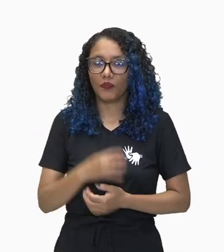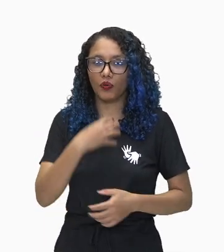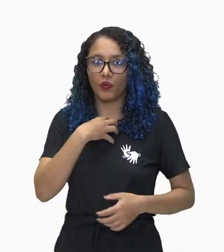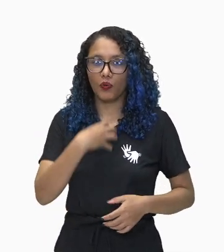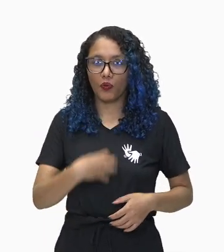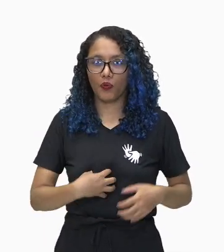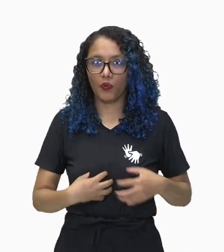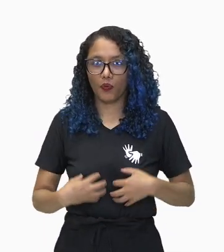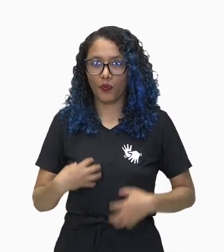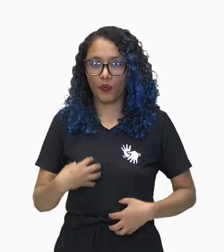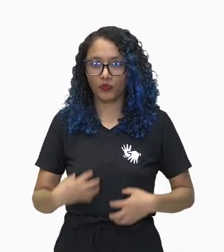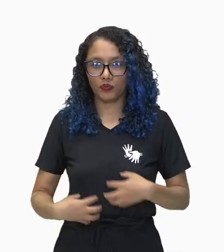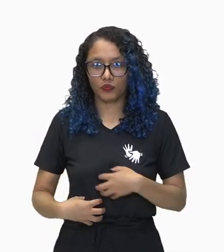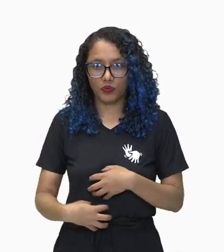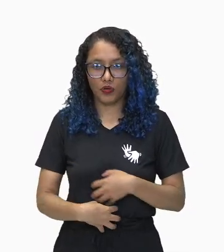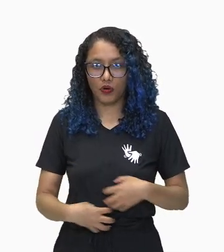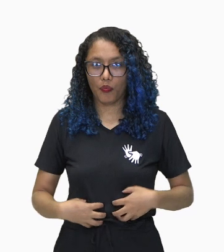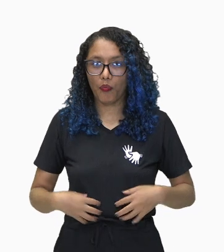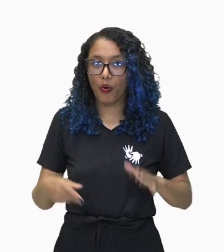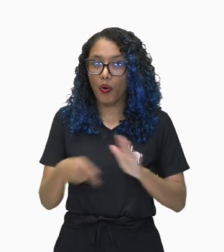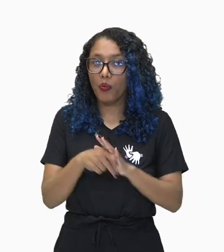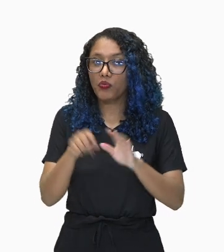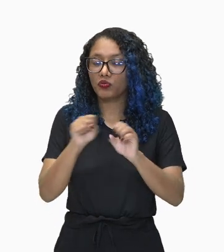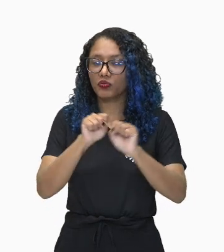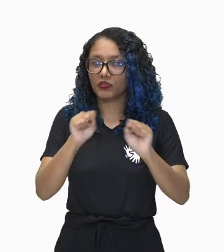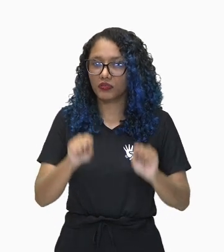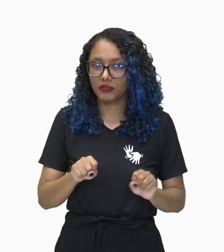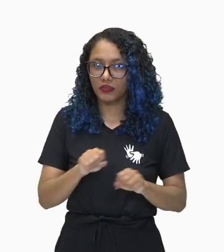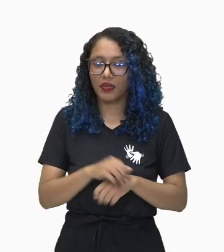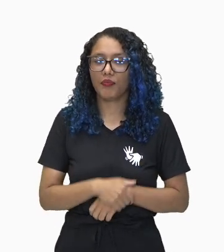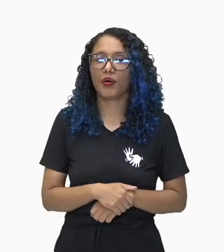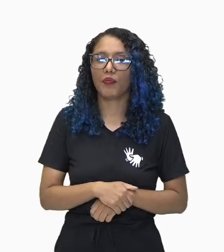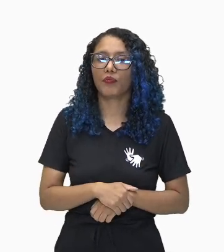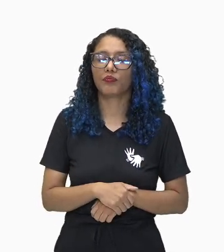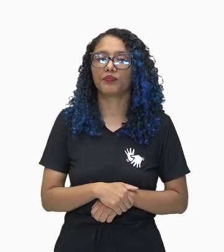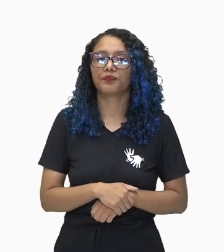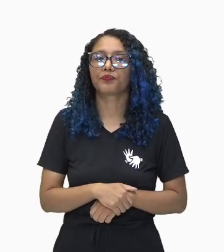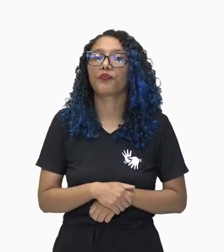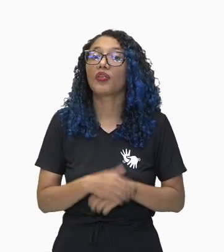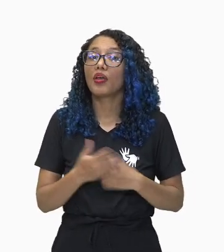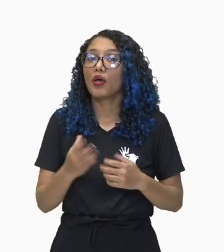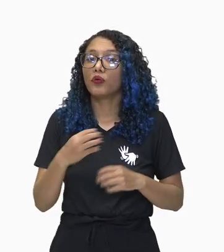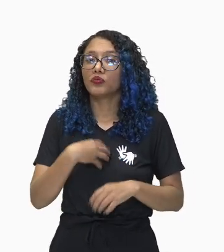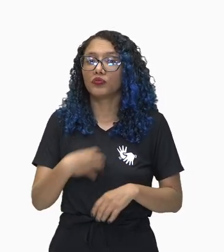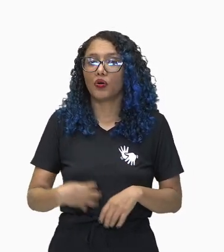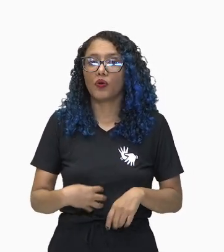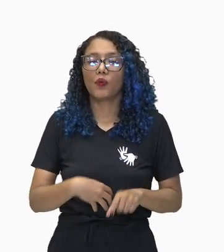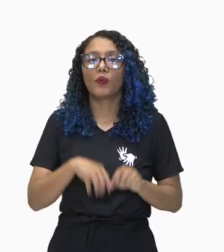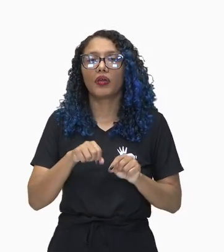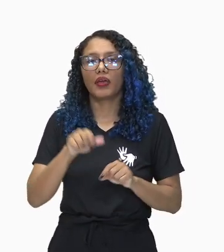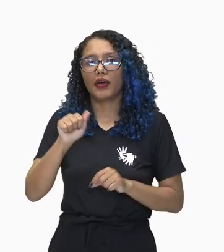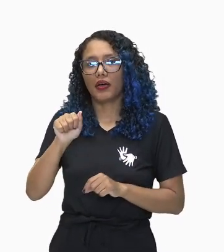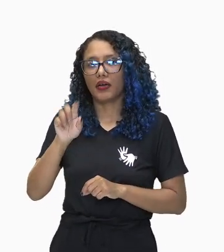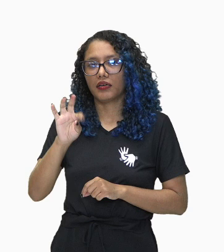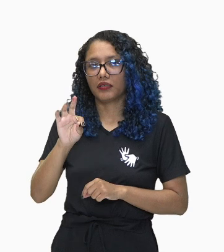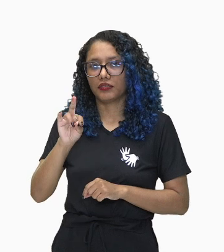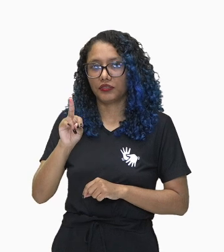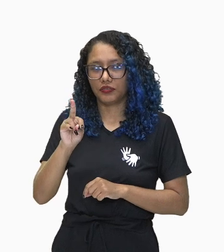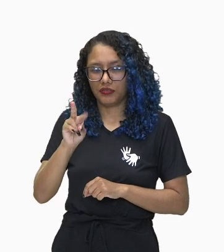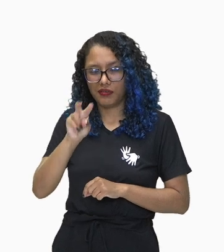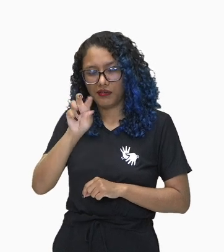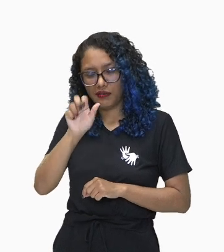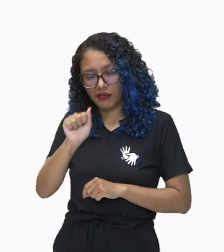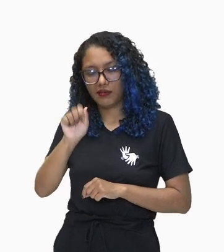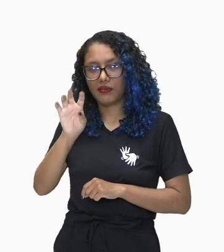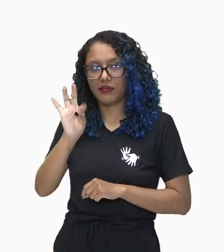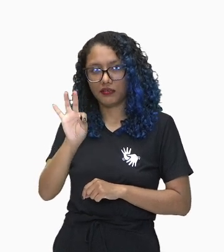fazer parte do sistema, que são chamados aqui na nossa aulinha, vamos chamá-los de órgãos ativos. Por quê? Porque